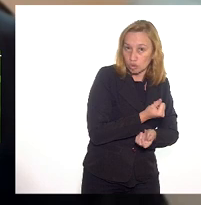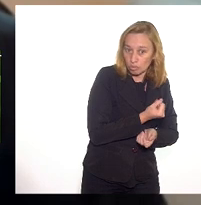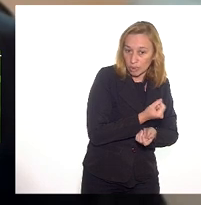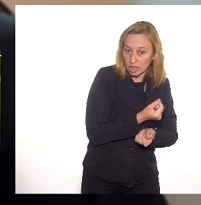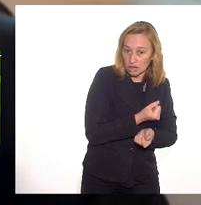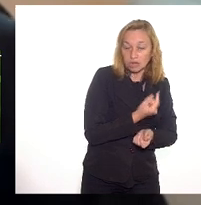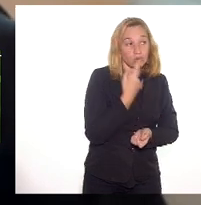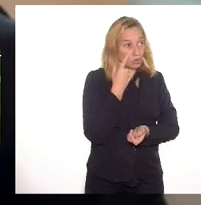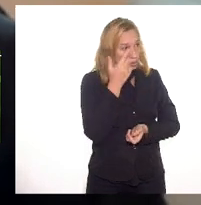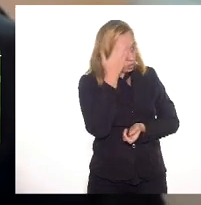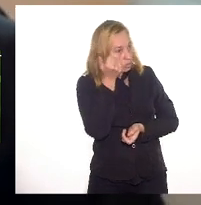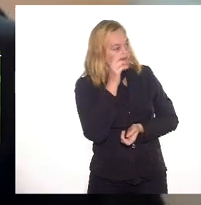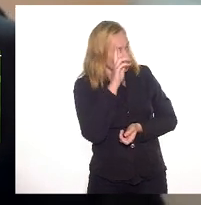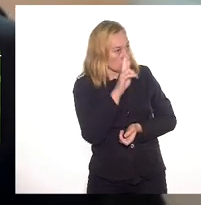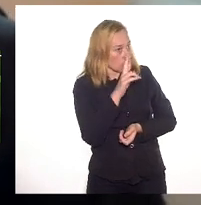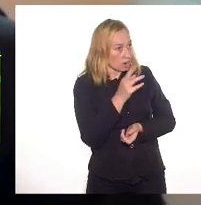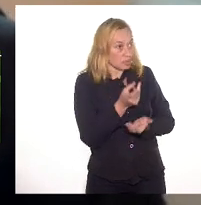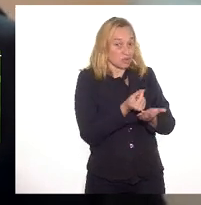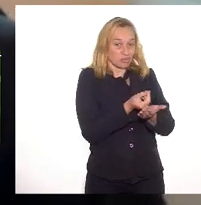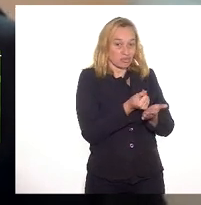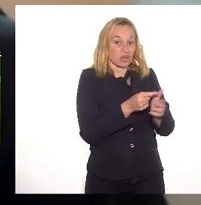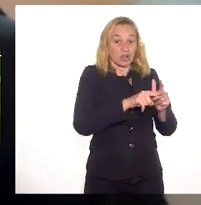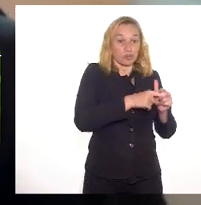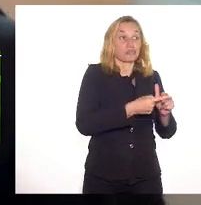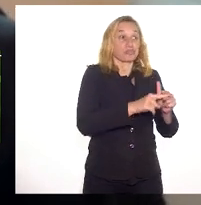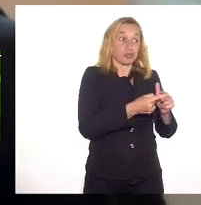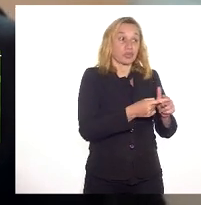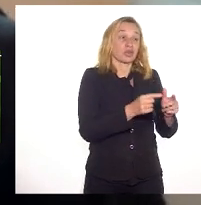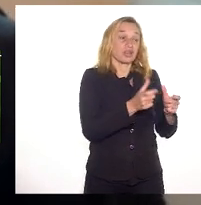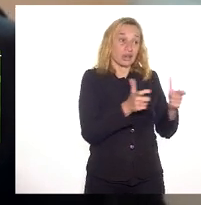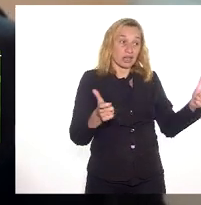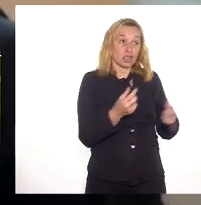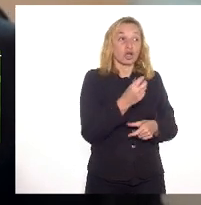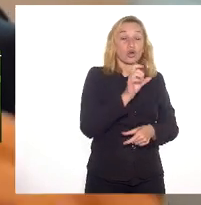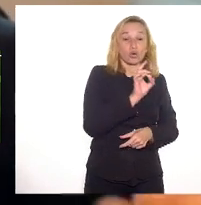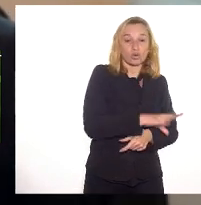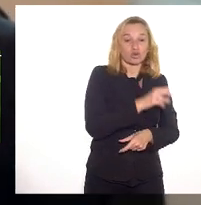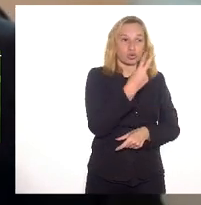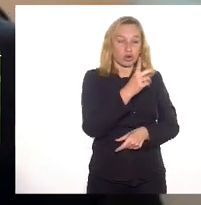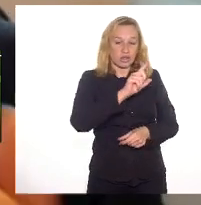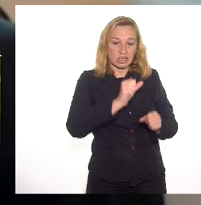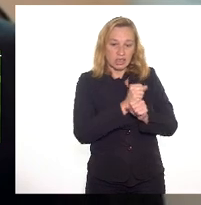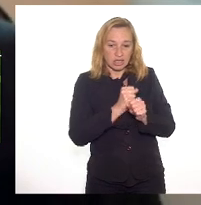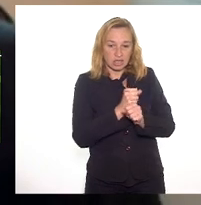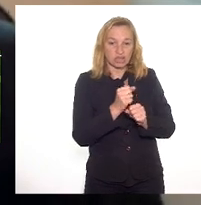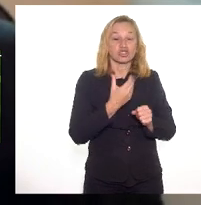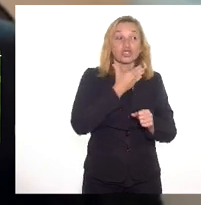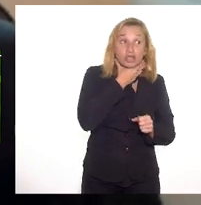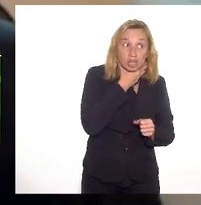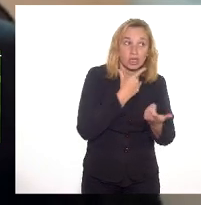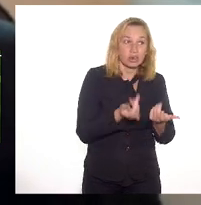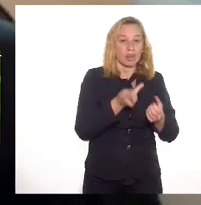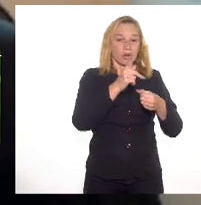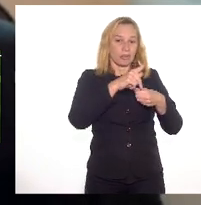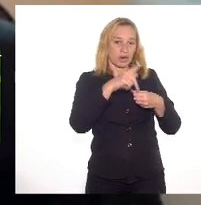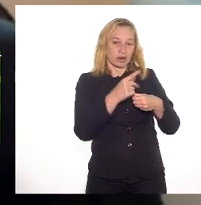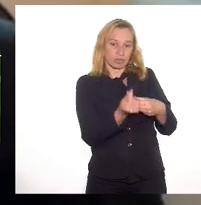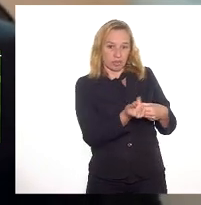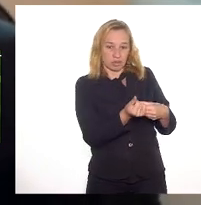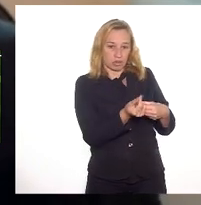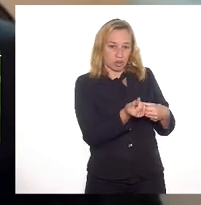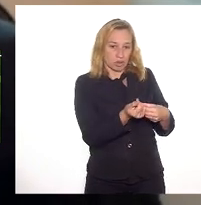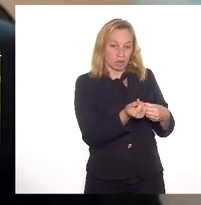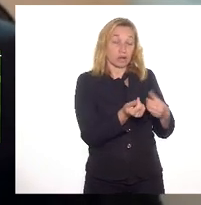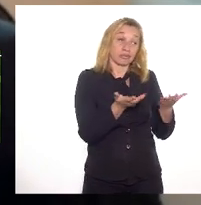o senhor sabe, teve grandes alterações nos últimos dois anos, em momentos de crise, o preço do petróleo ele é